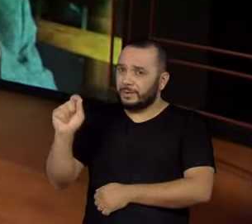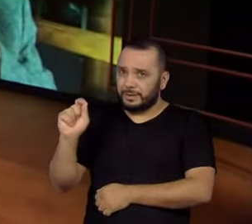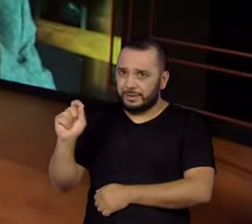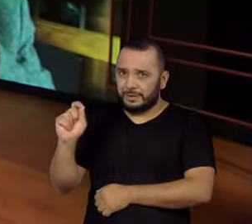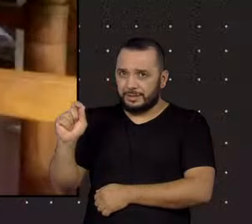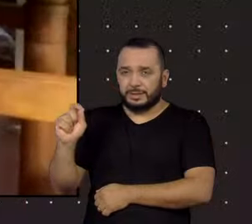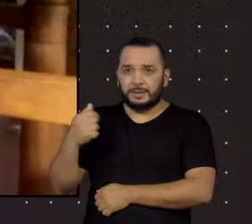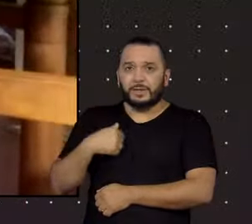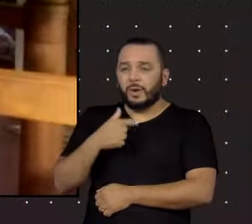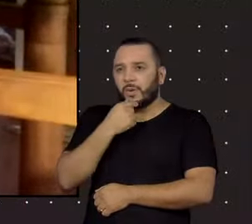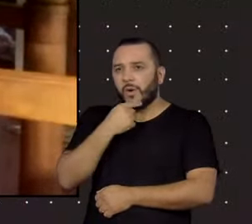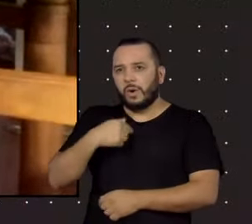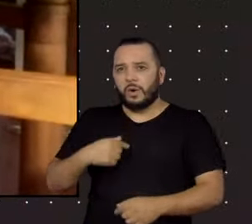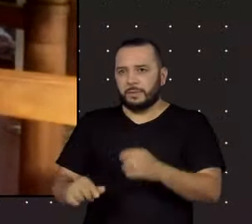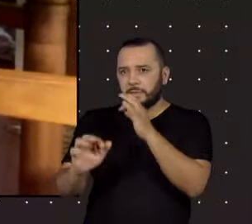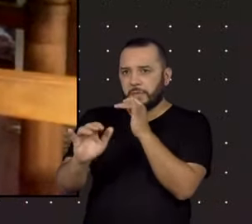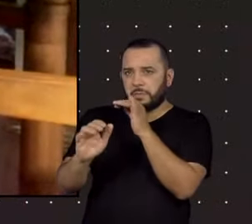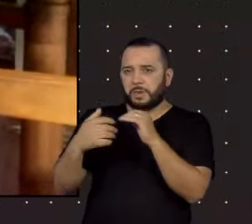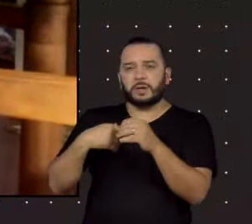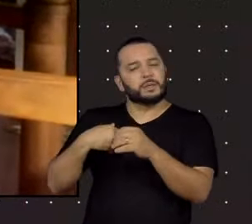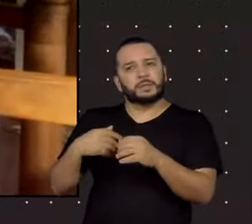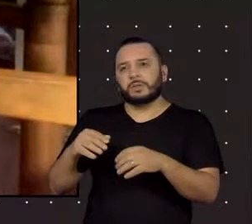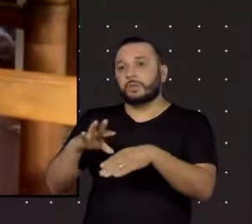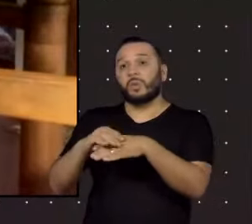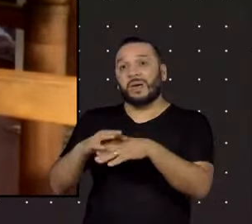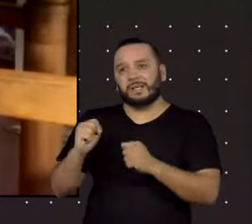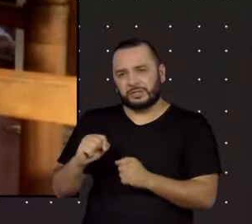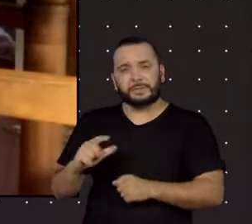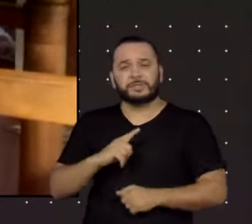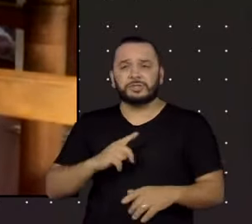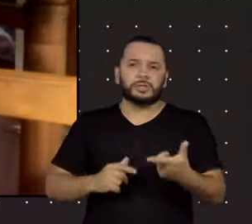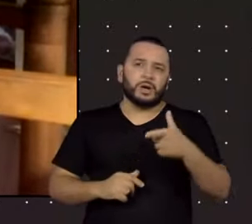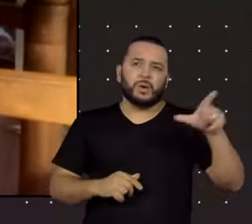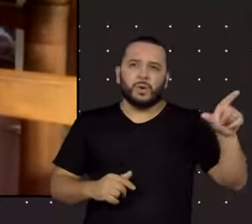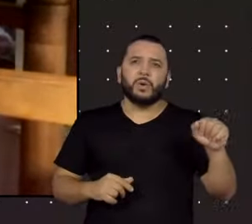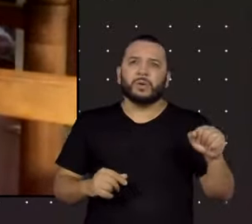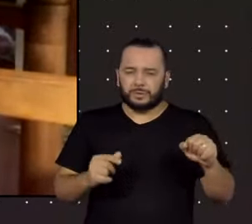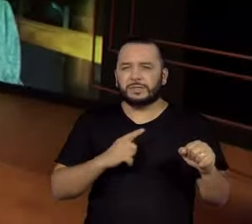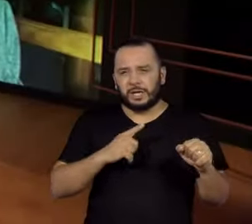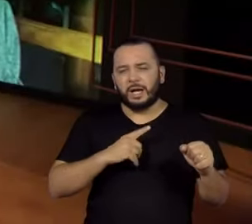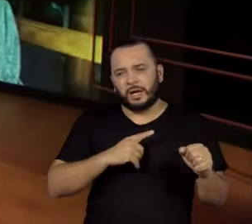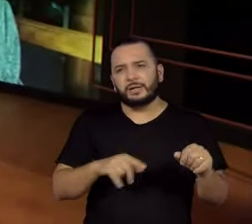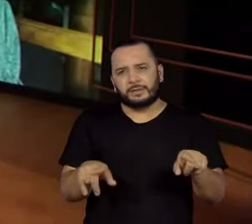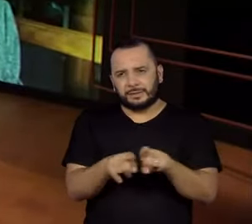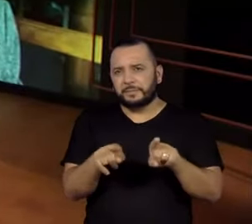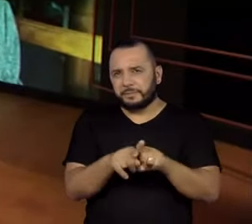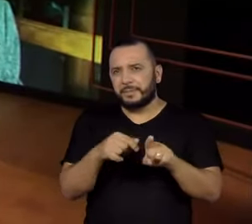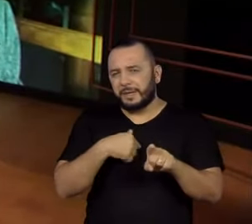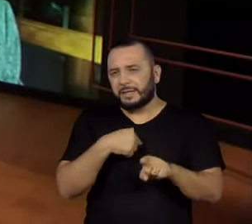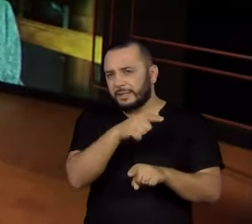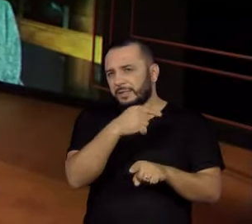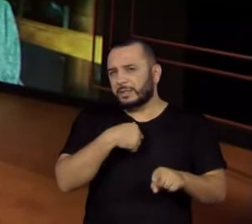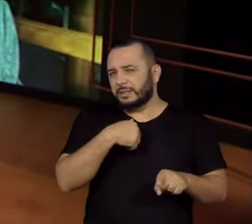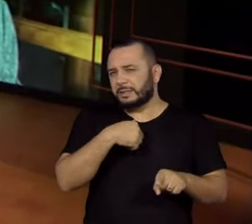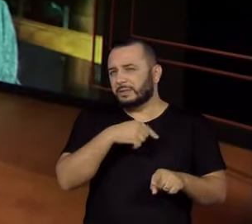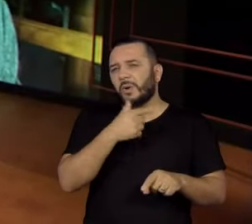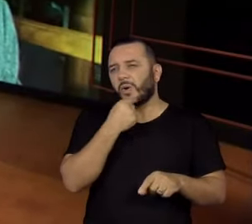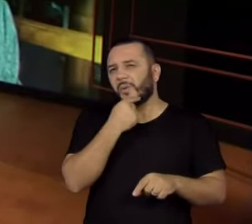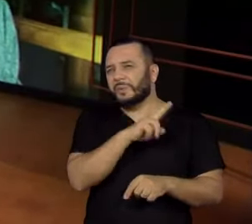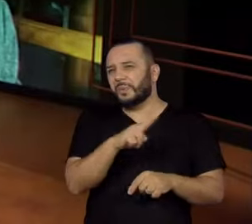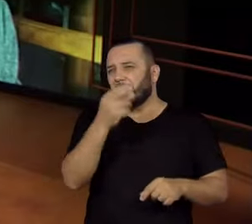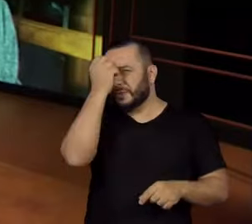oboísta ficou doente. Aí me disseram que tinha um rapaz que tocava oboe, que estudava na Escola Livre de Música, a gente não sabia bem o nome dele, qual